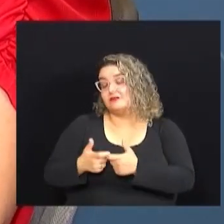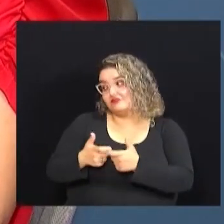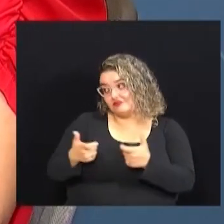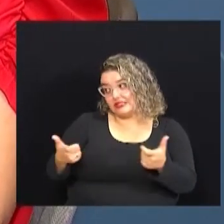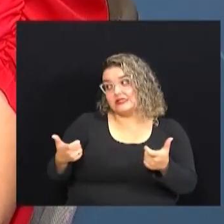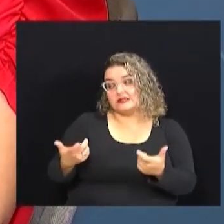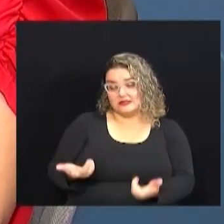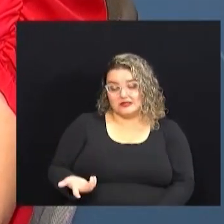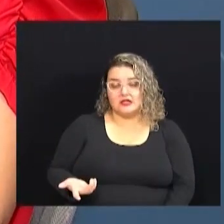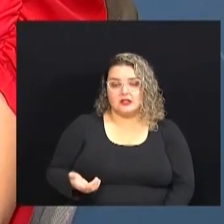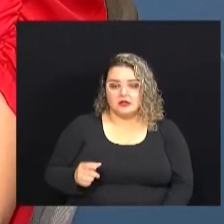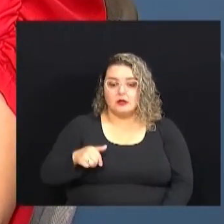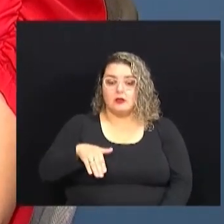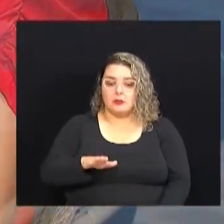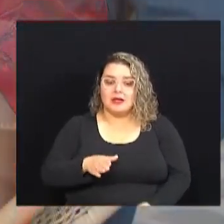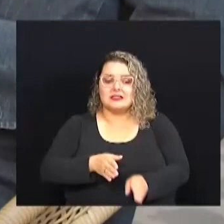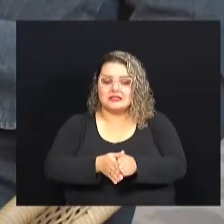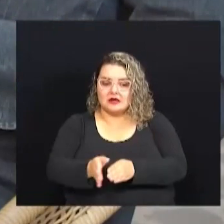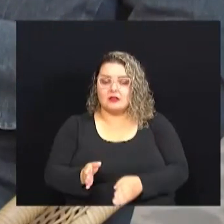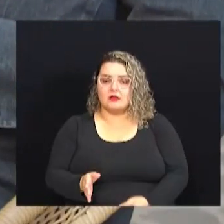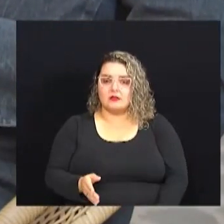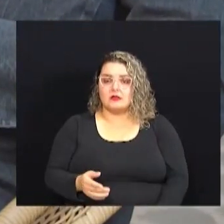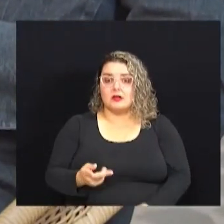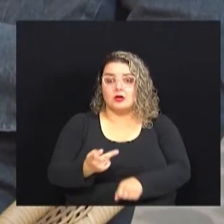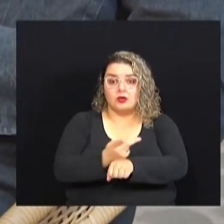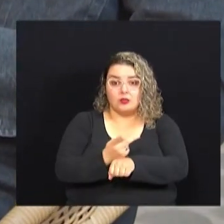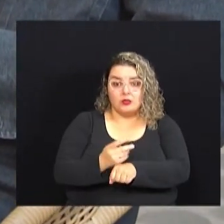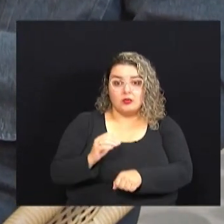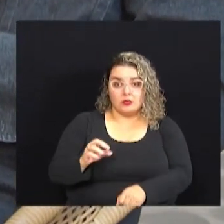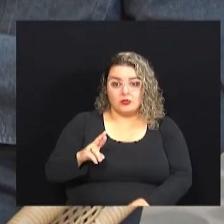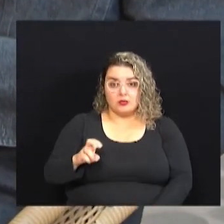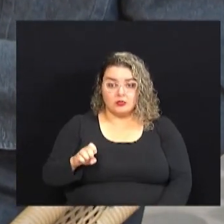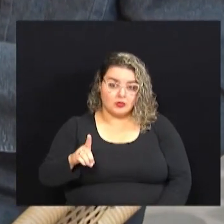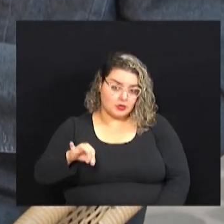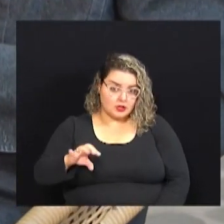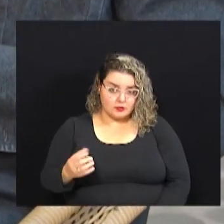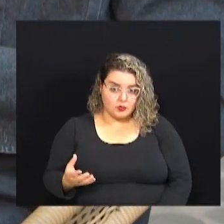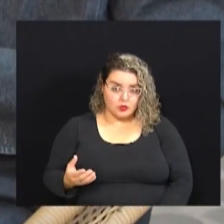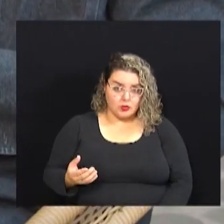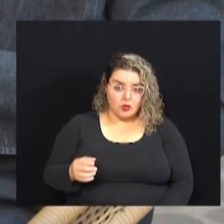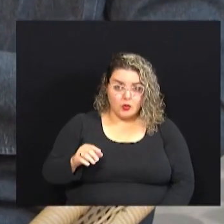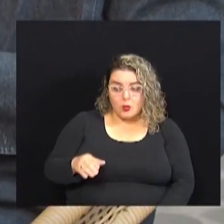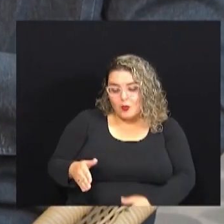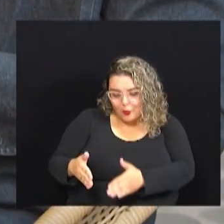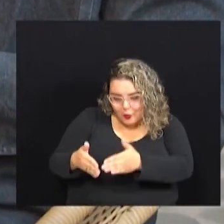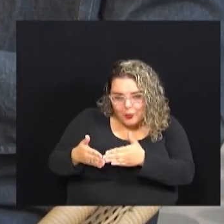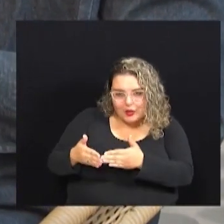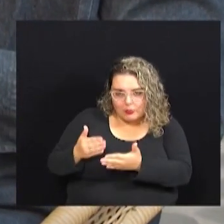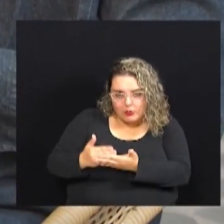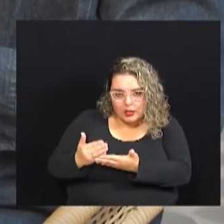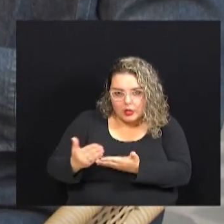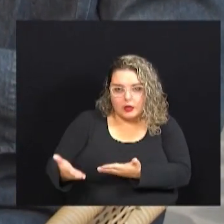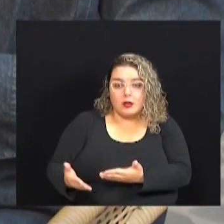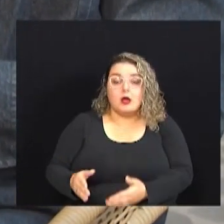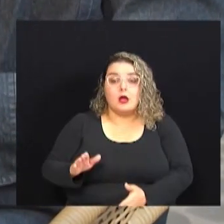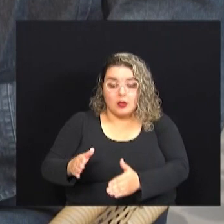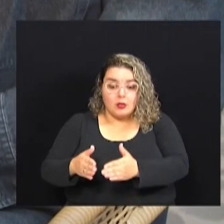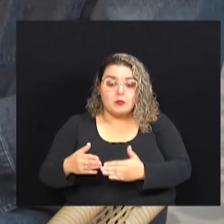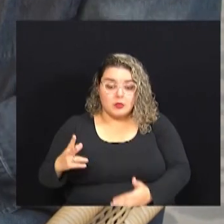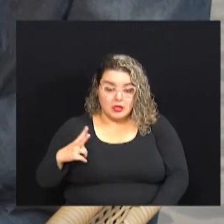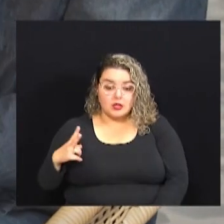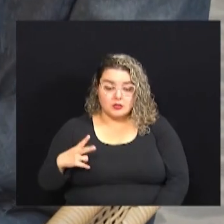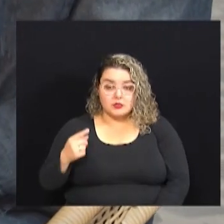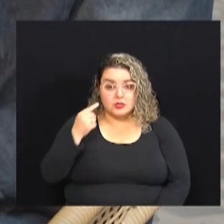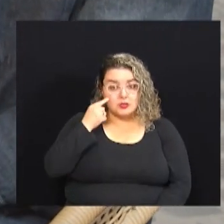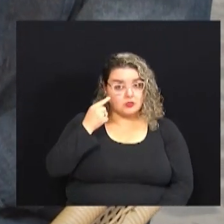grande. Seria então mais aconselhável você ir atrás de um crédito, no caso um empréstimo, seria isso? O empréstimo pessoal